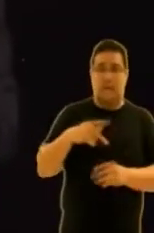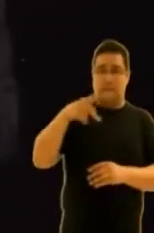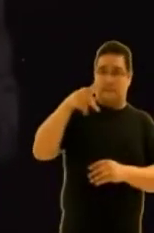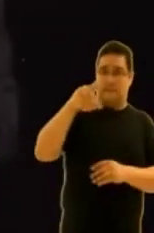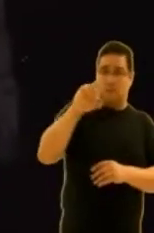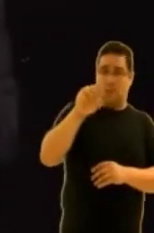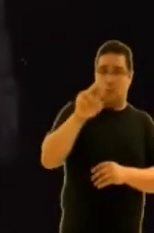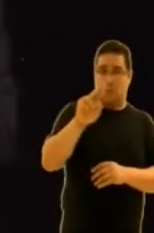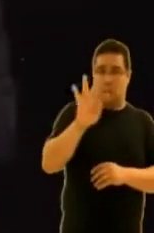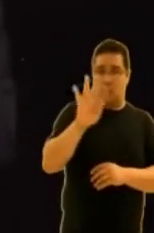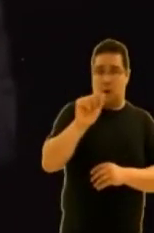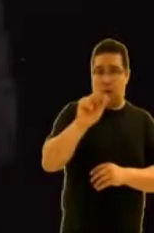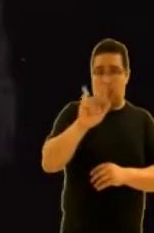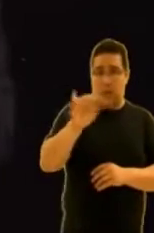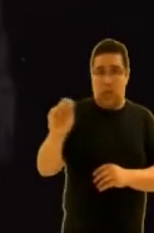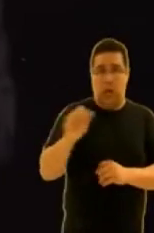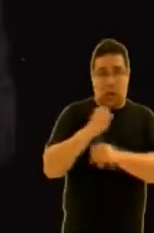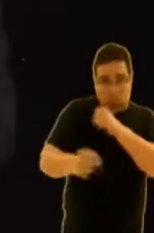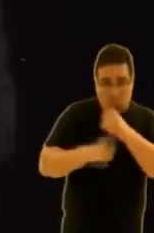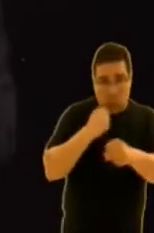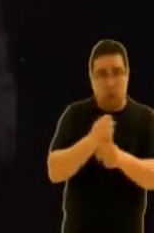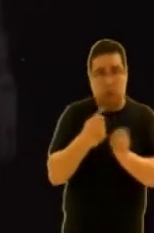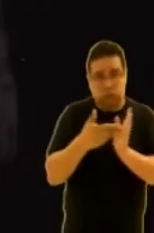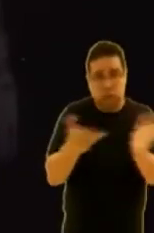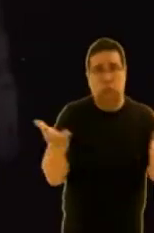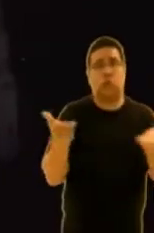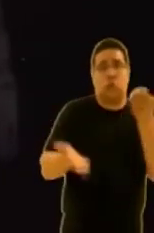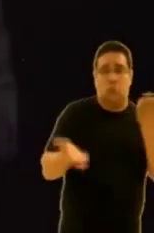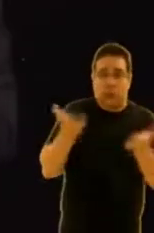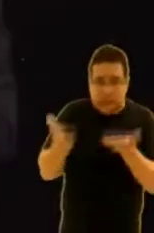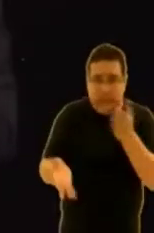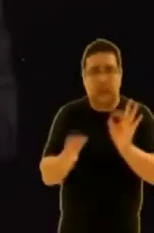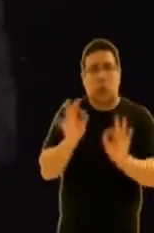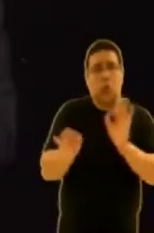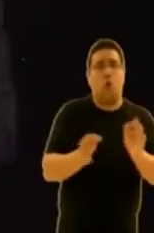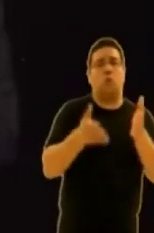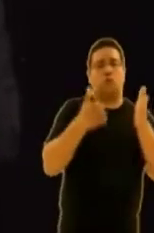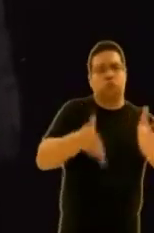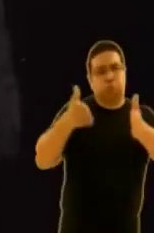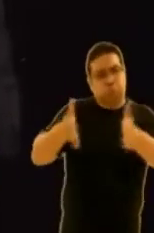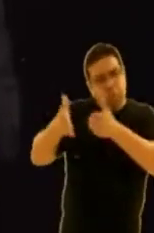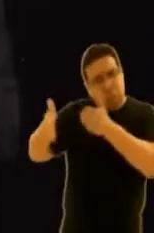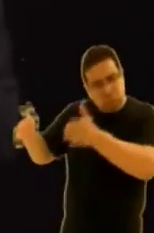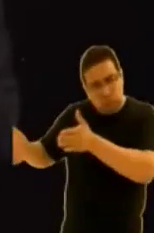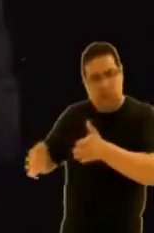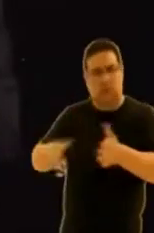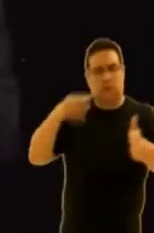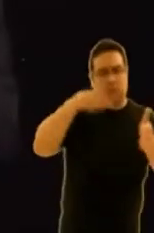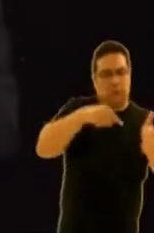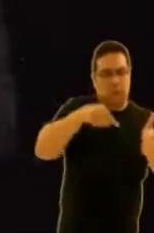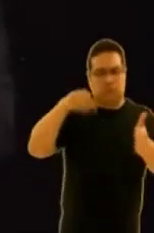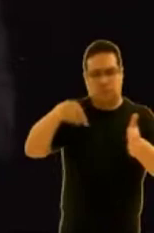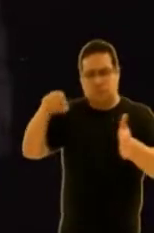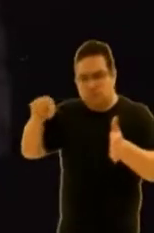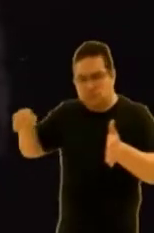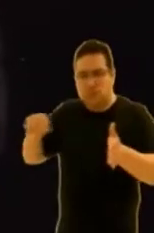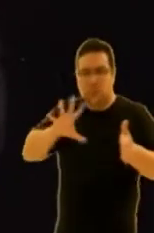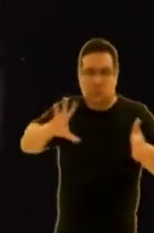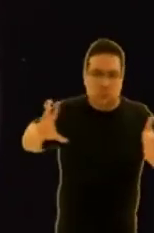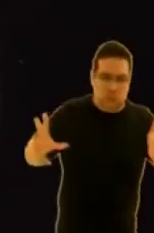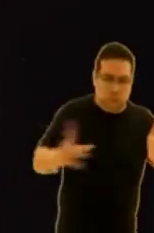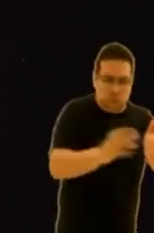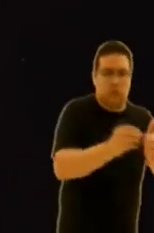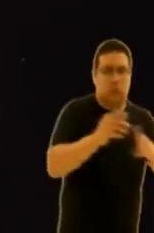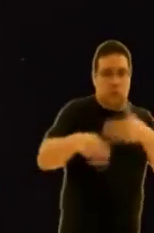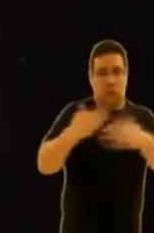que determinam os pesos, as variações, os parâmetros operacionais, tanto do Fundeb quanto do Salário e Educação, e ao longo do ano